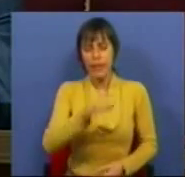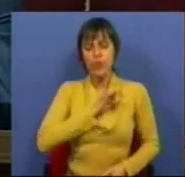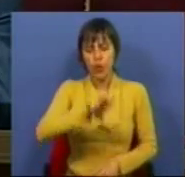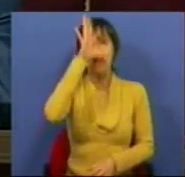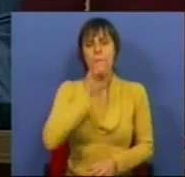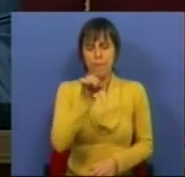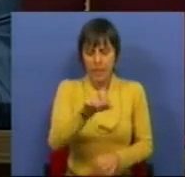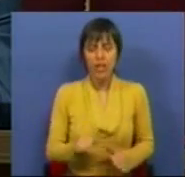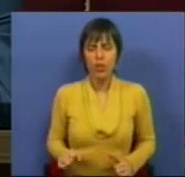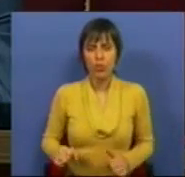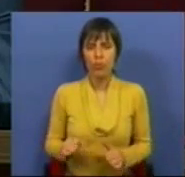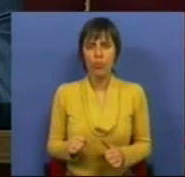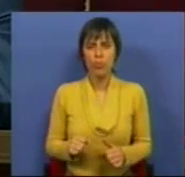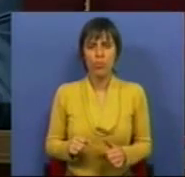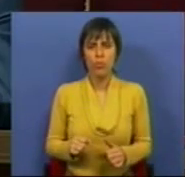Diz o Sr. Ministro que,